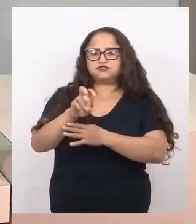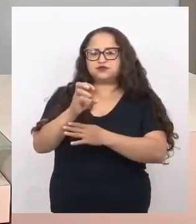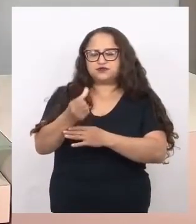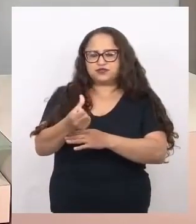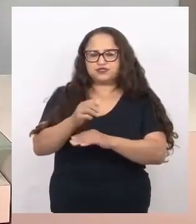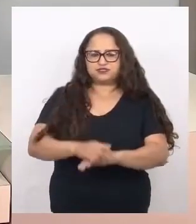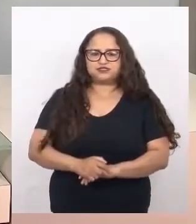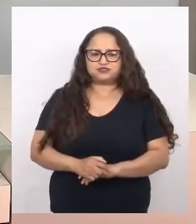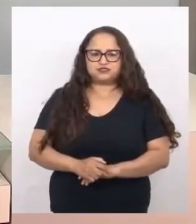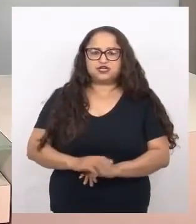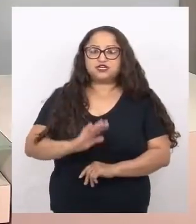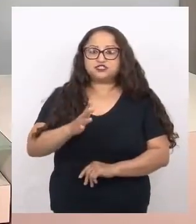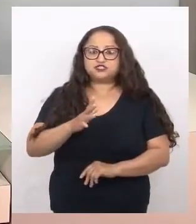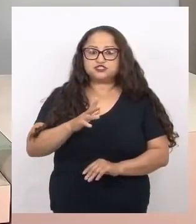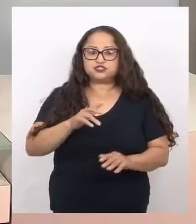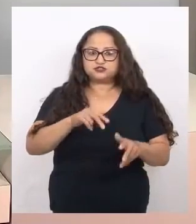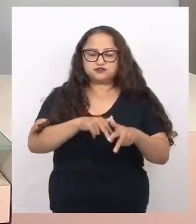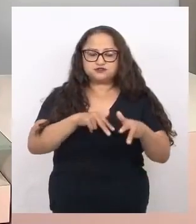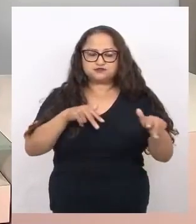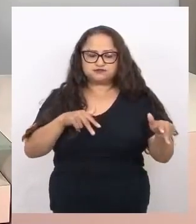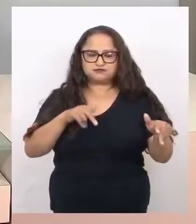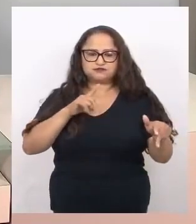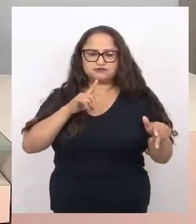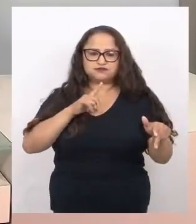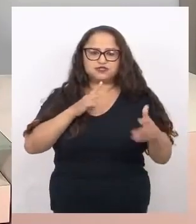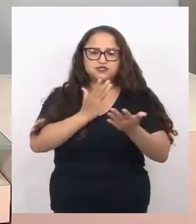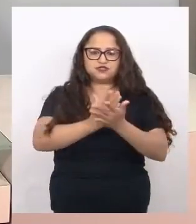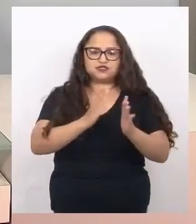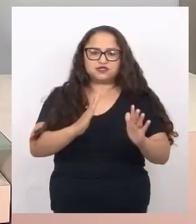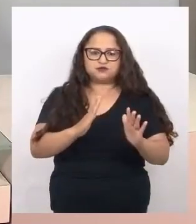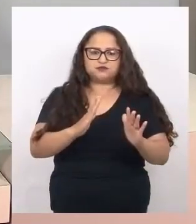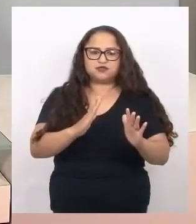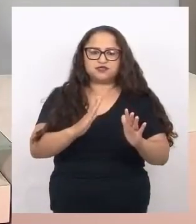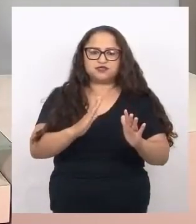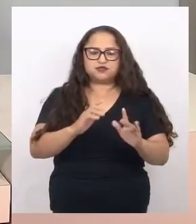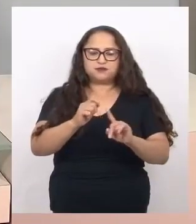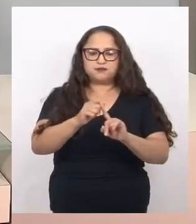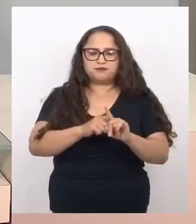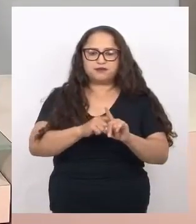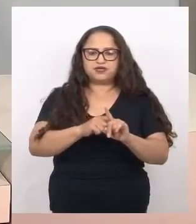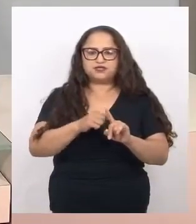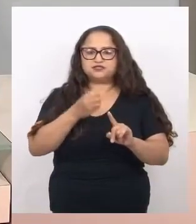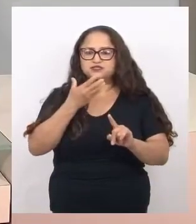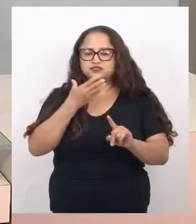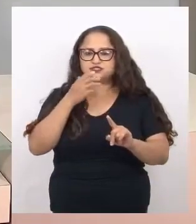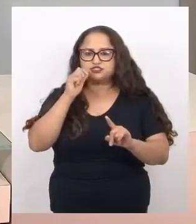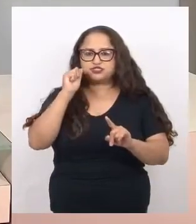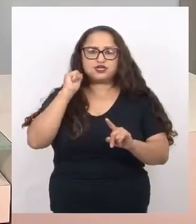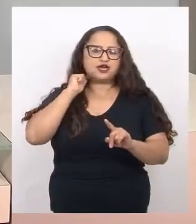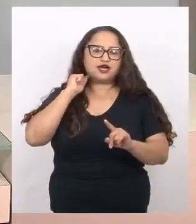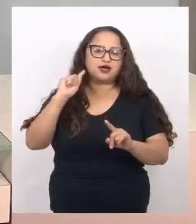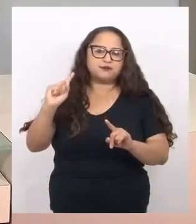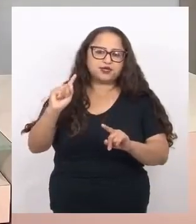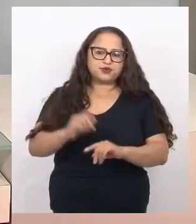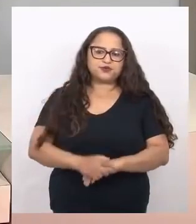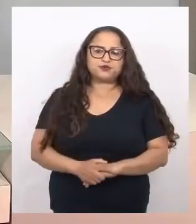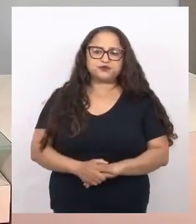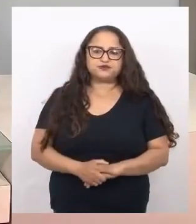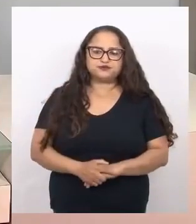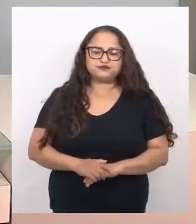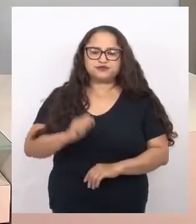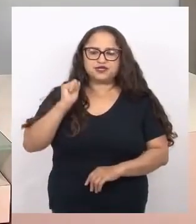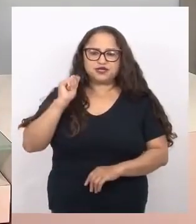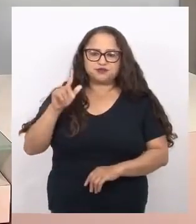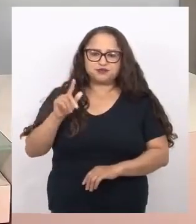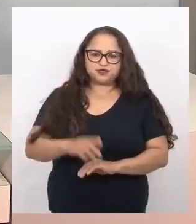Docente com afastamento para mestrado que termina em abril, como fica a atribuição? Os afastados